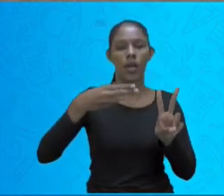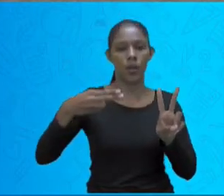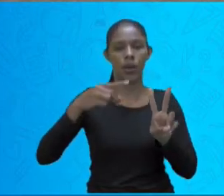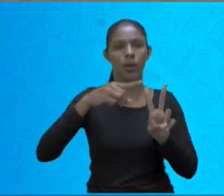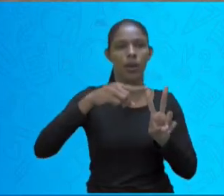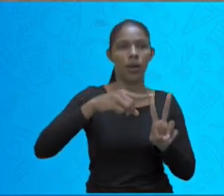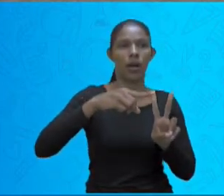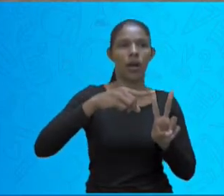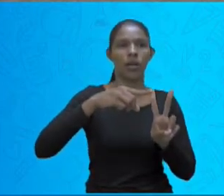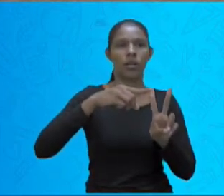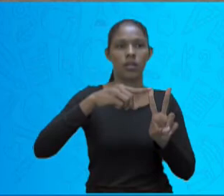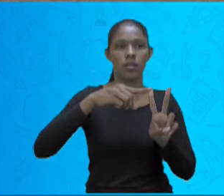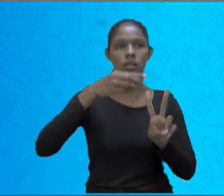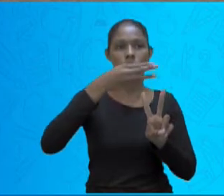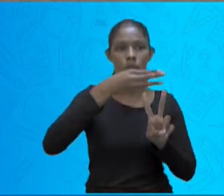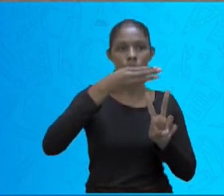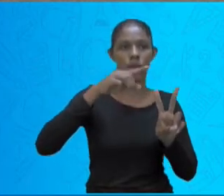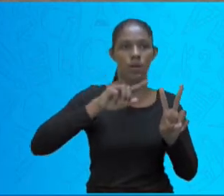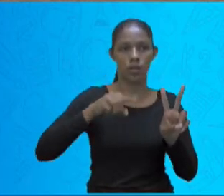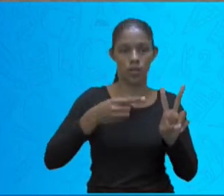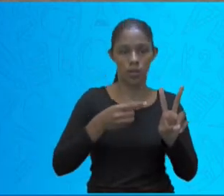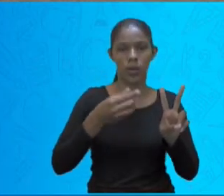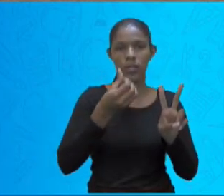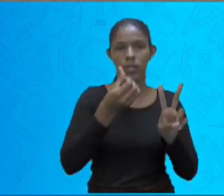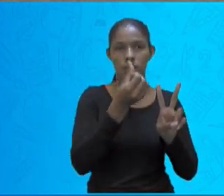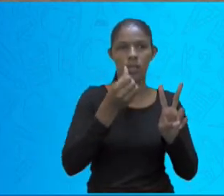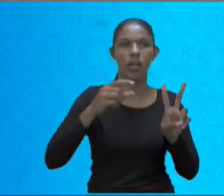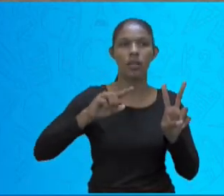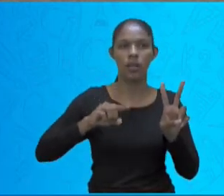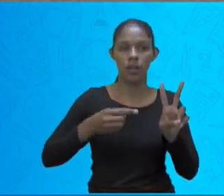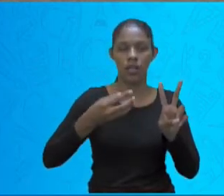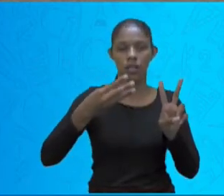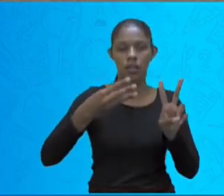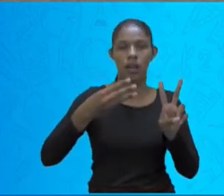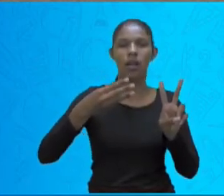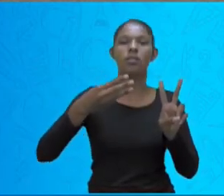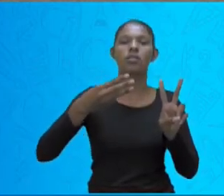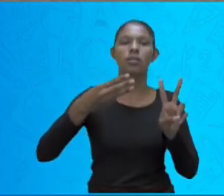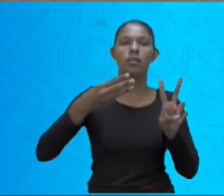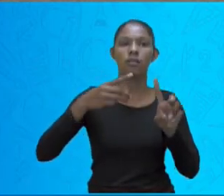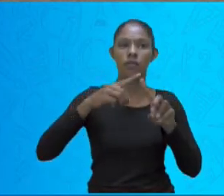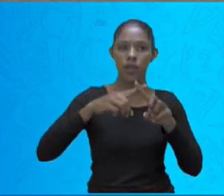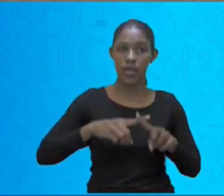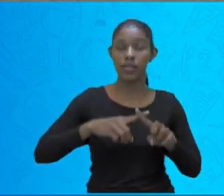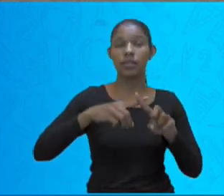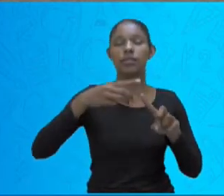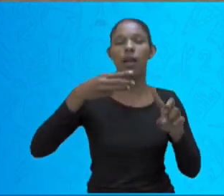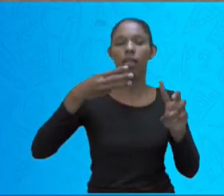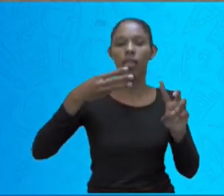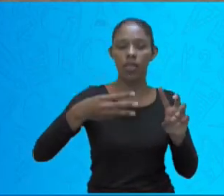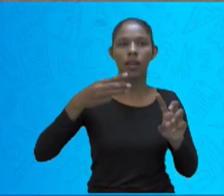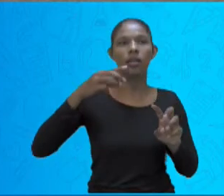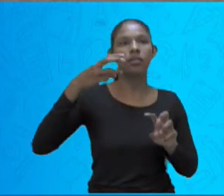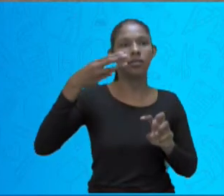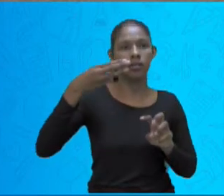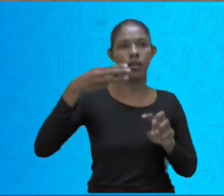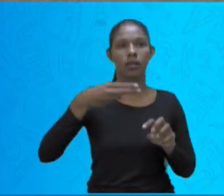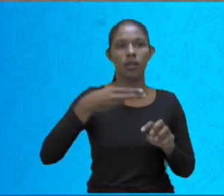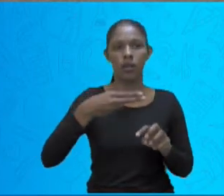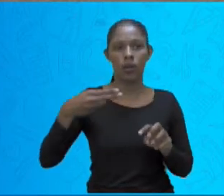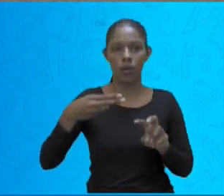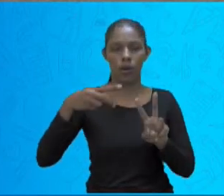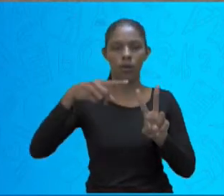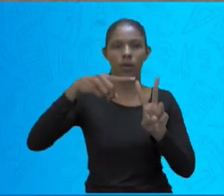a propriedade, eu tenho raiz cúbica de 2 elevado à sexta vezes raiz cúbica de